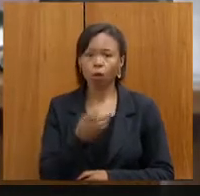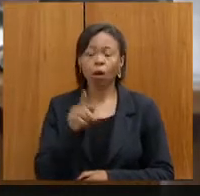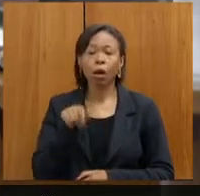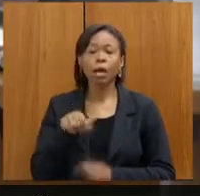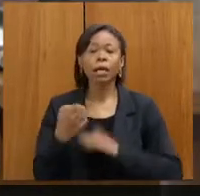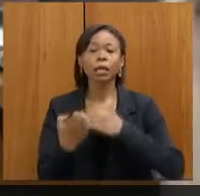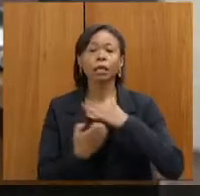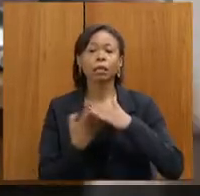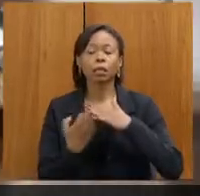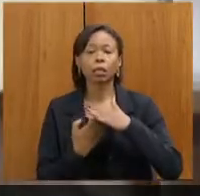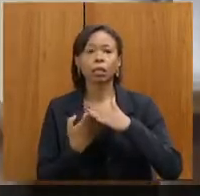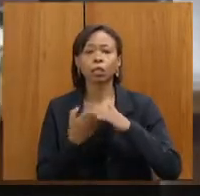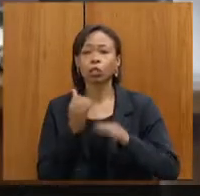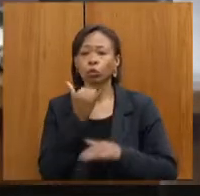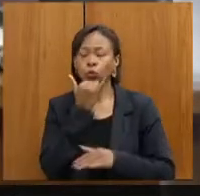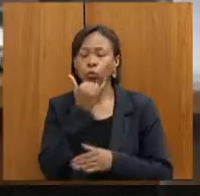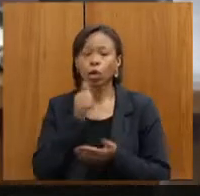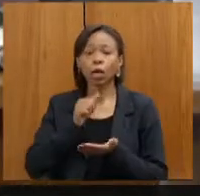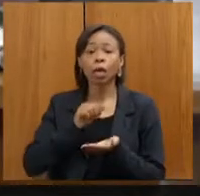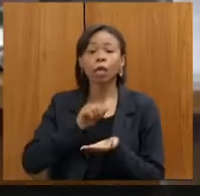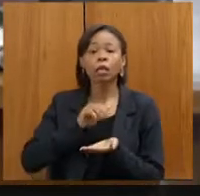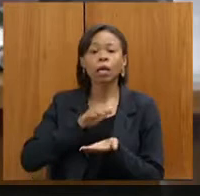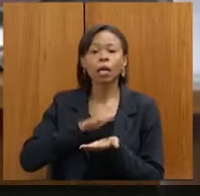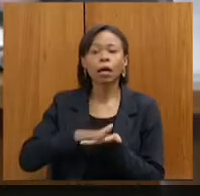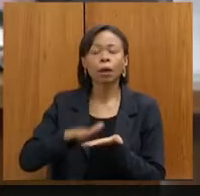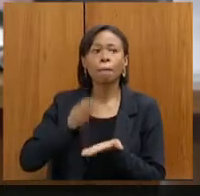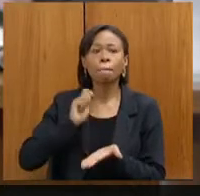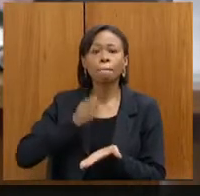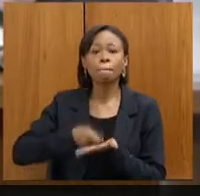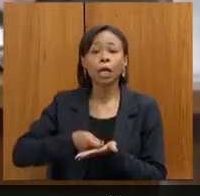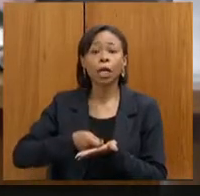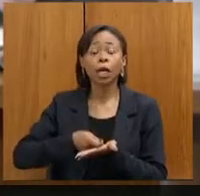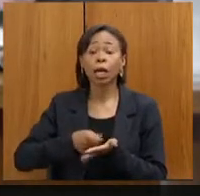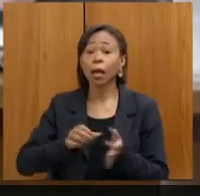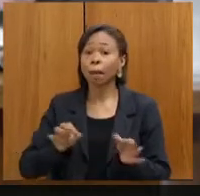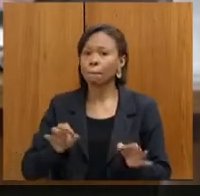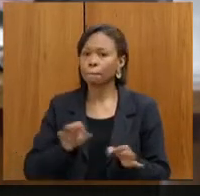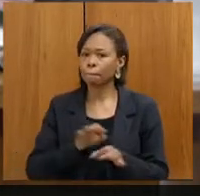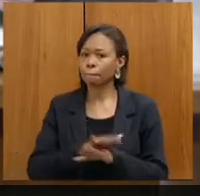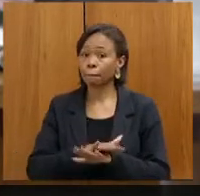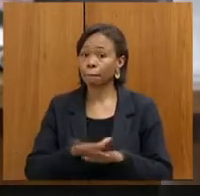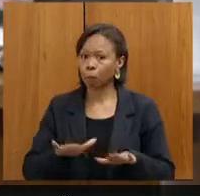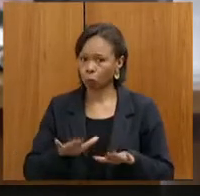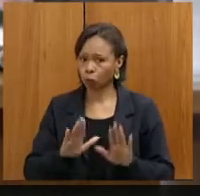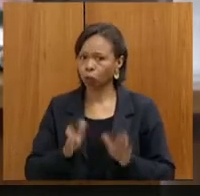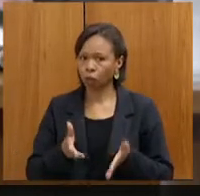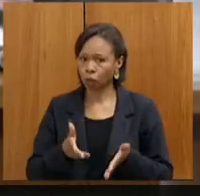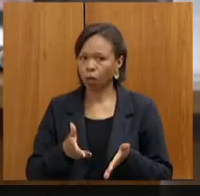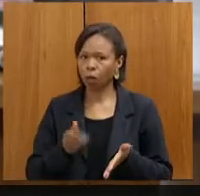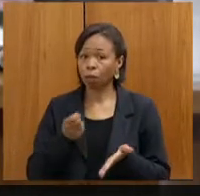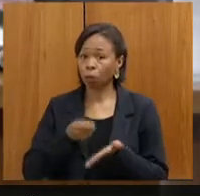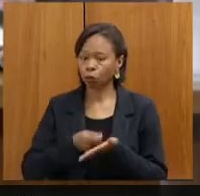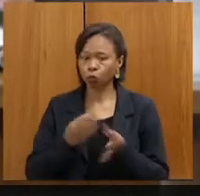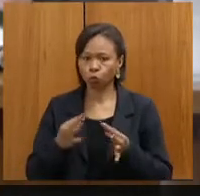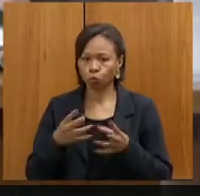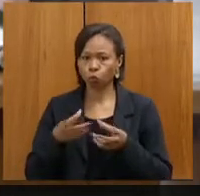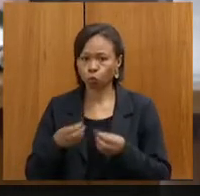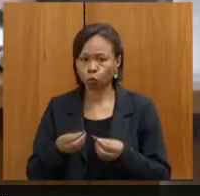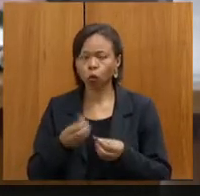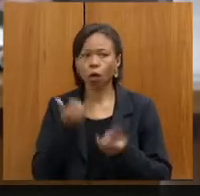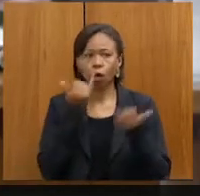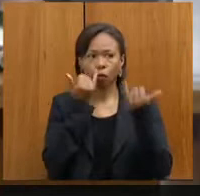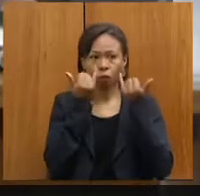empresa da despesa liquidada por exemplo eu tenho a informação passada